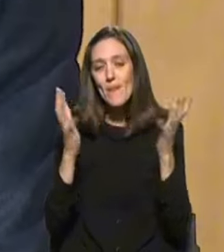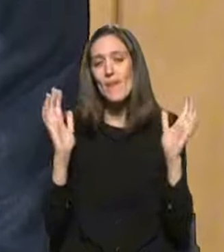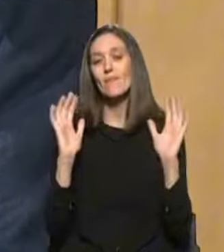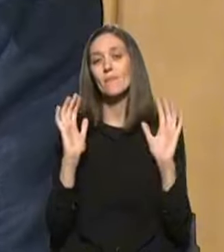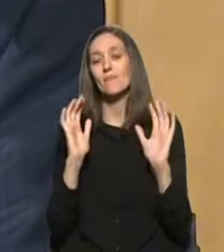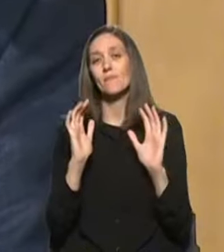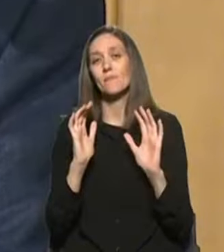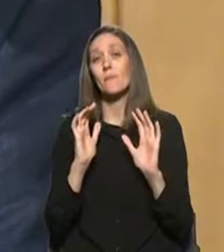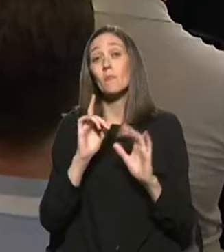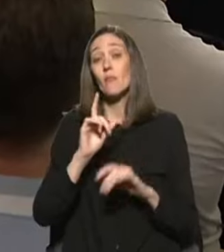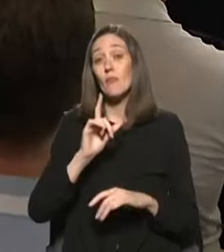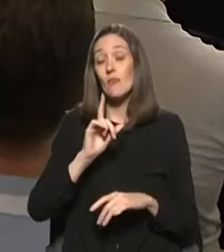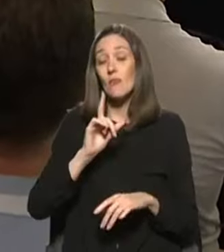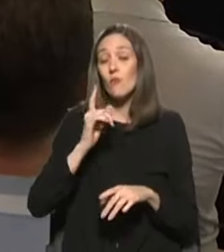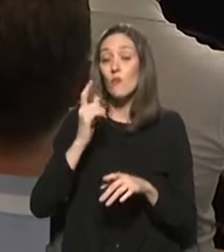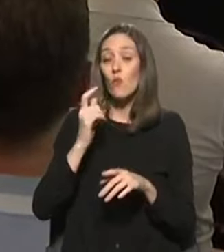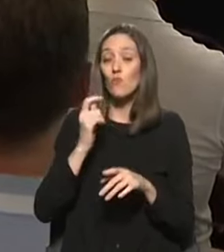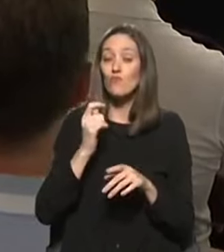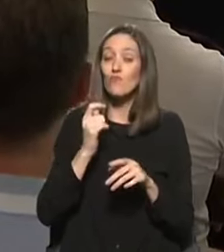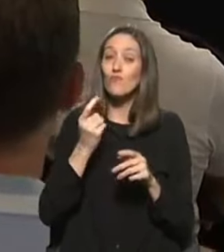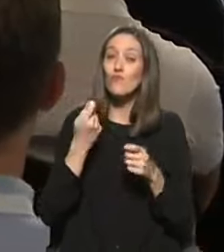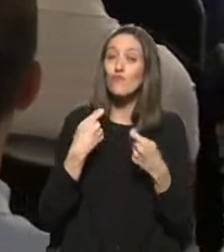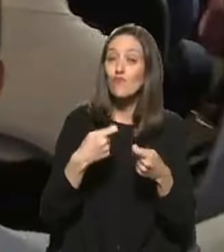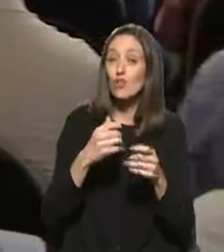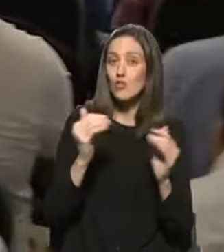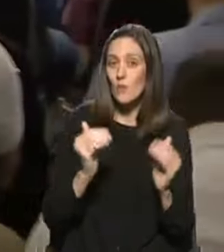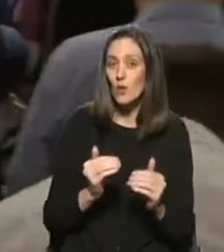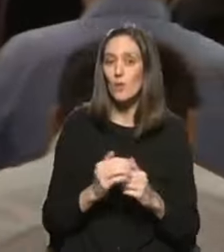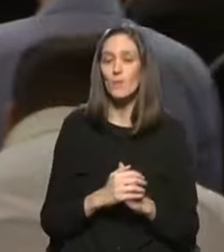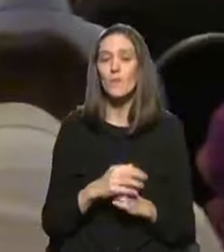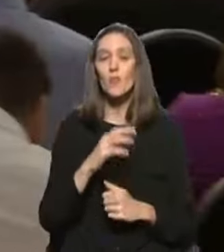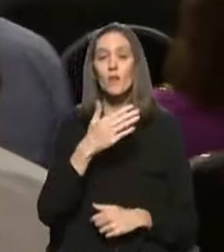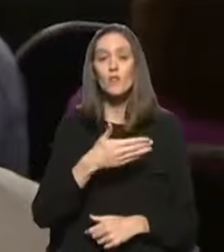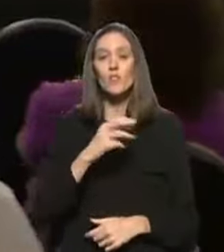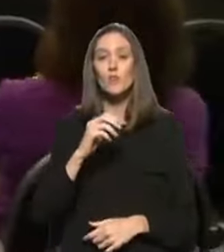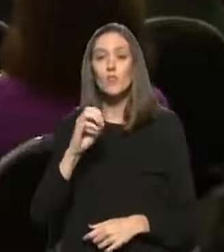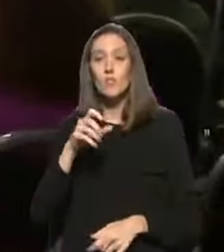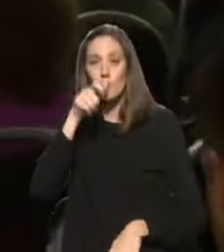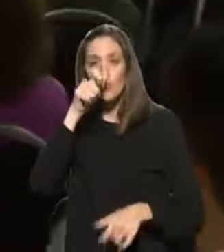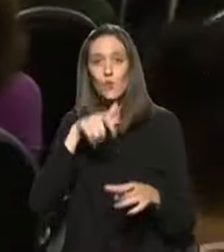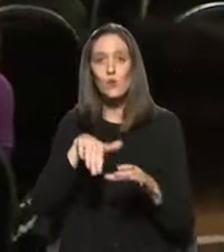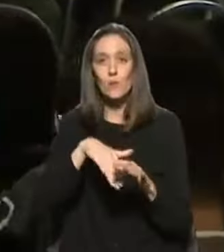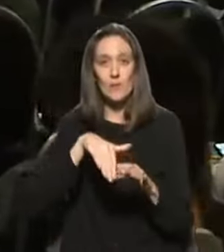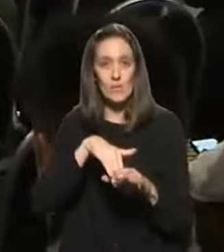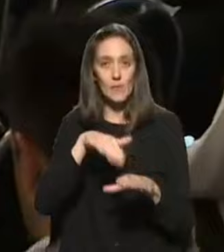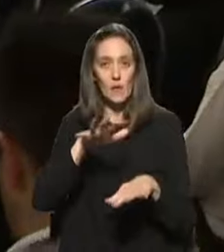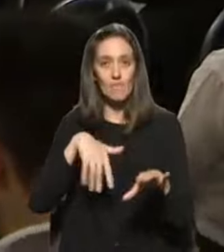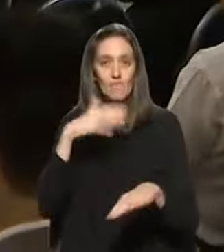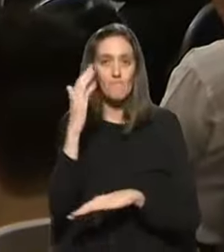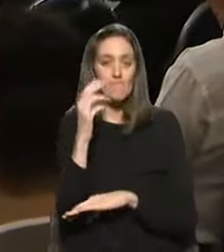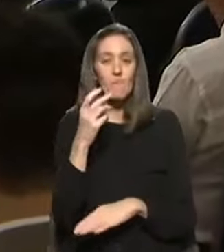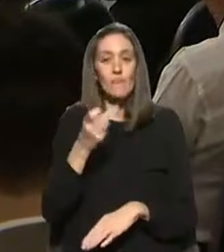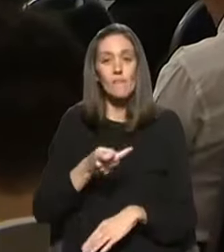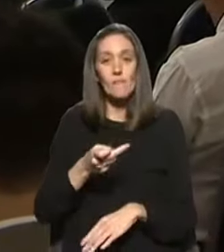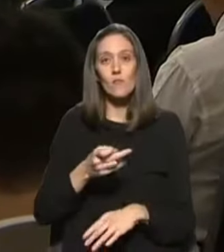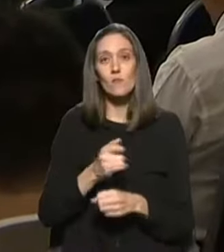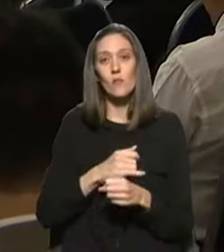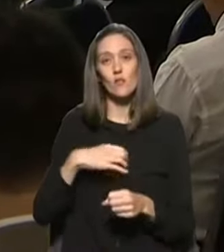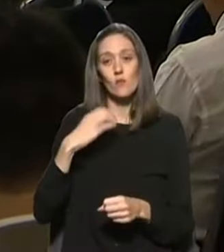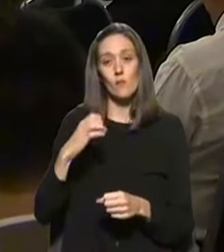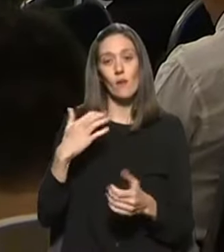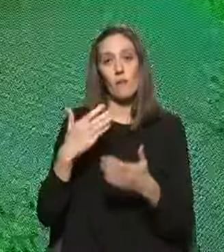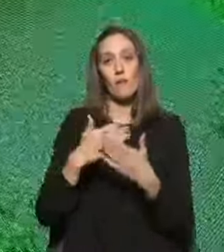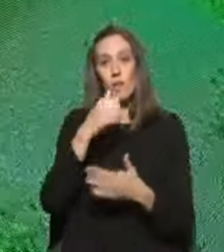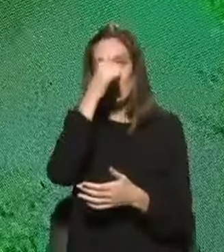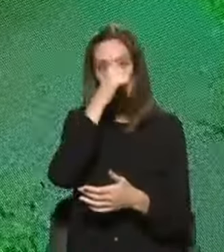e, ao mesmo tempo, também com um custo de operação menor. Os 130 participantes deste evento permanecem em São Miguel até domingo.